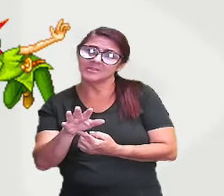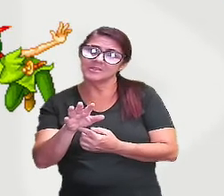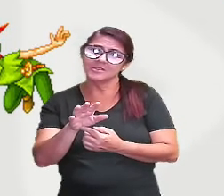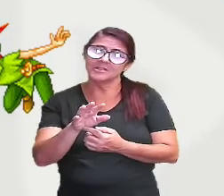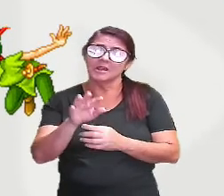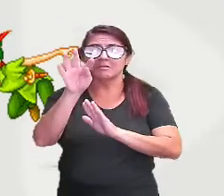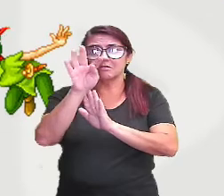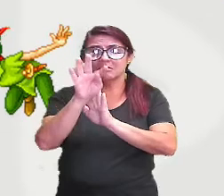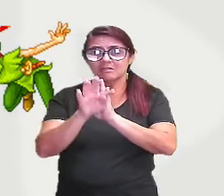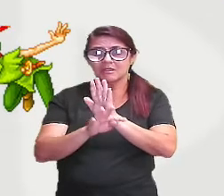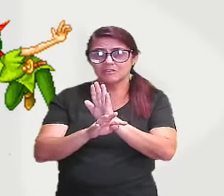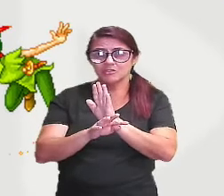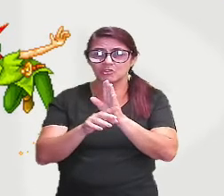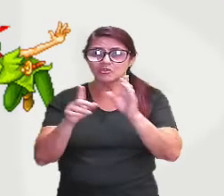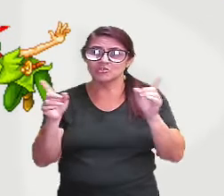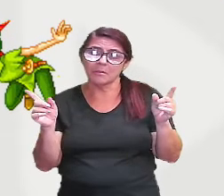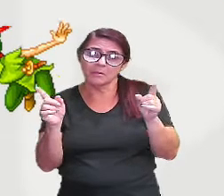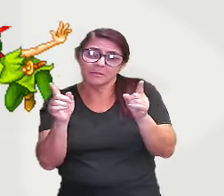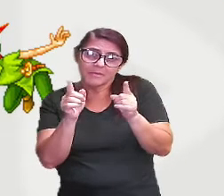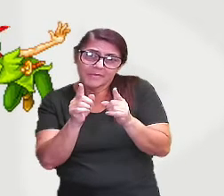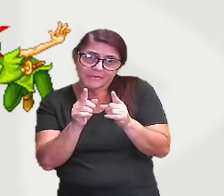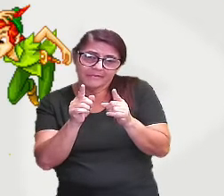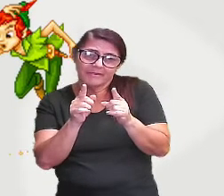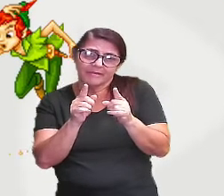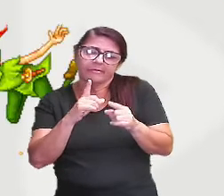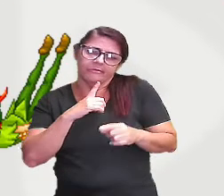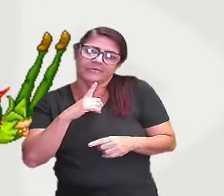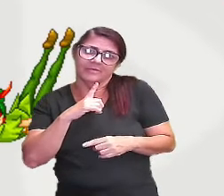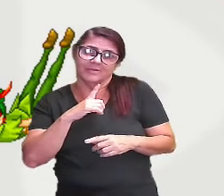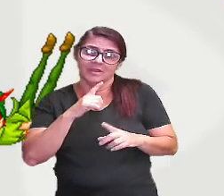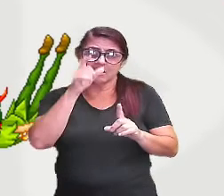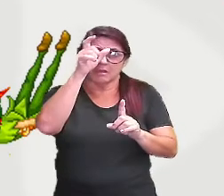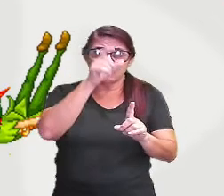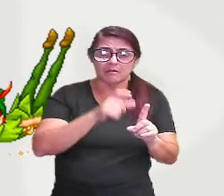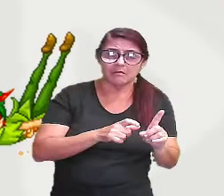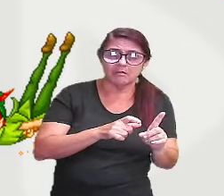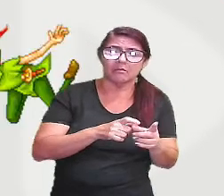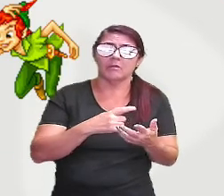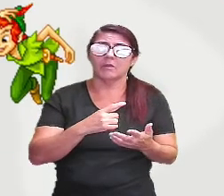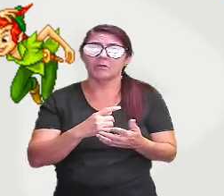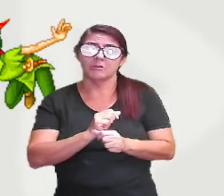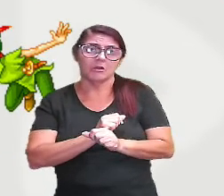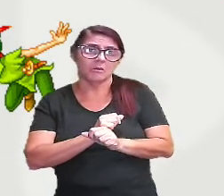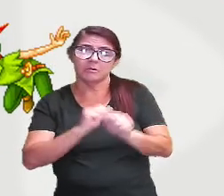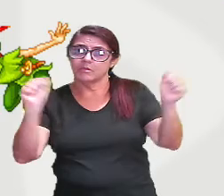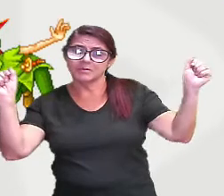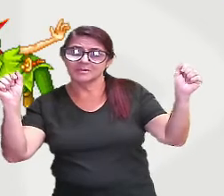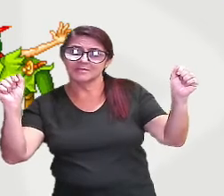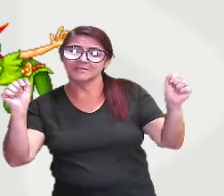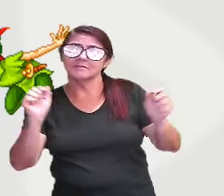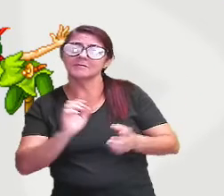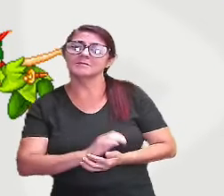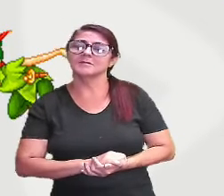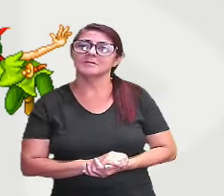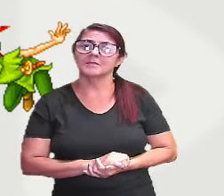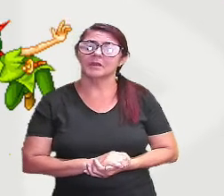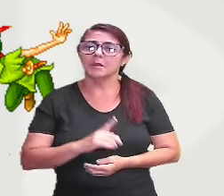narrativas, em que há a presença de elementos inexplicáveis ou impossíveis, que podem